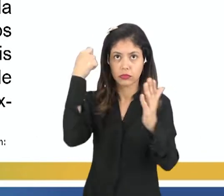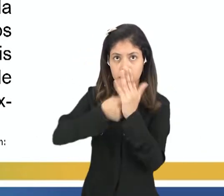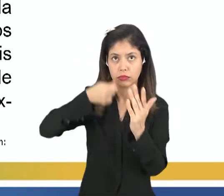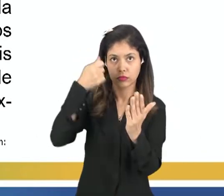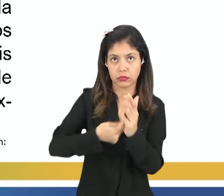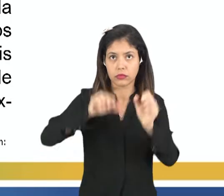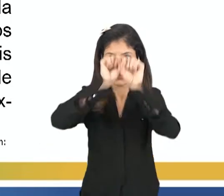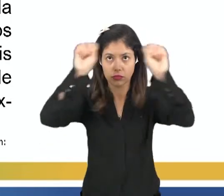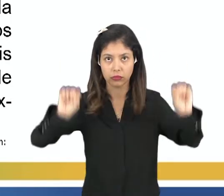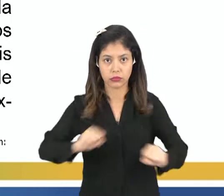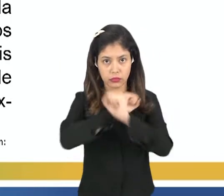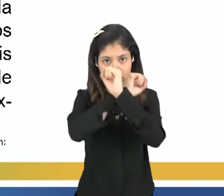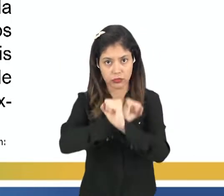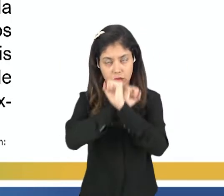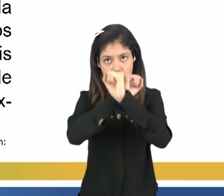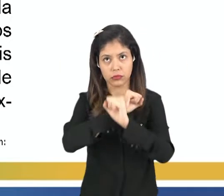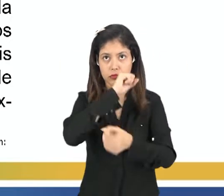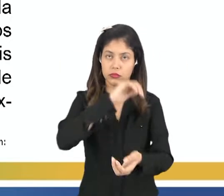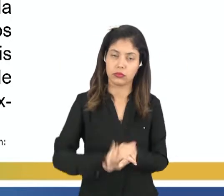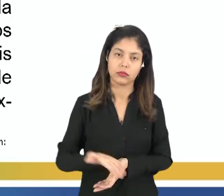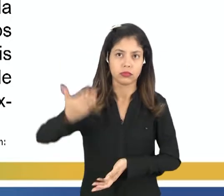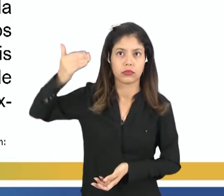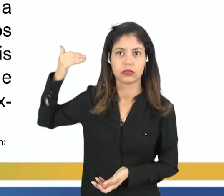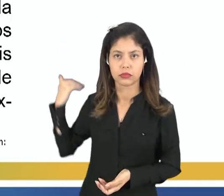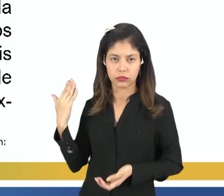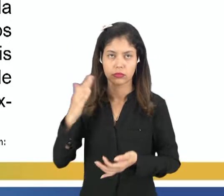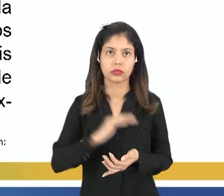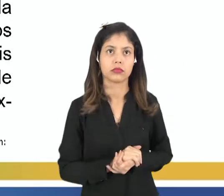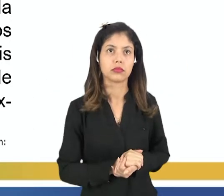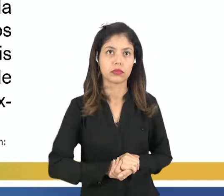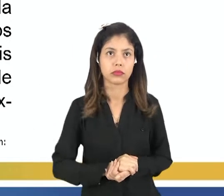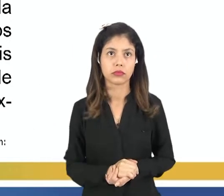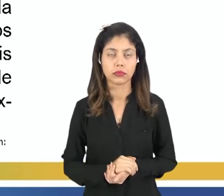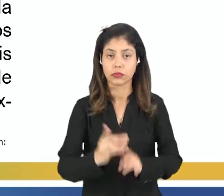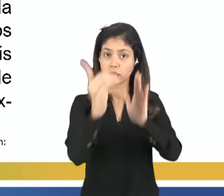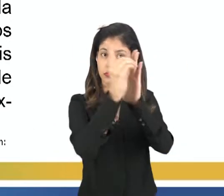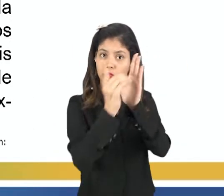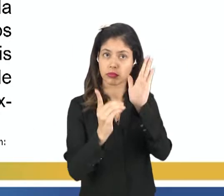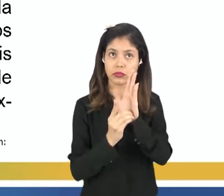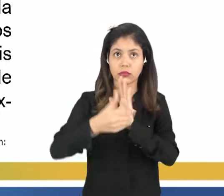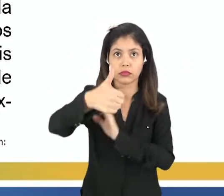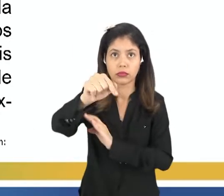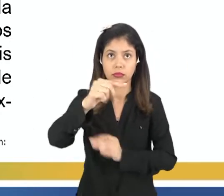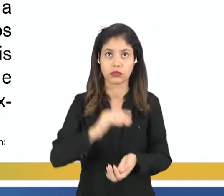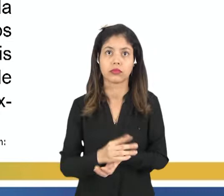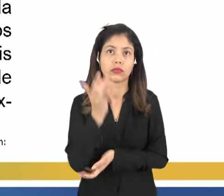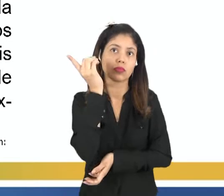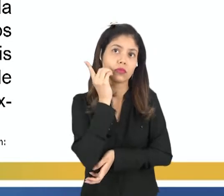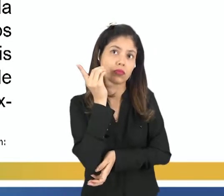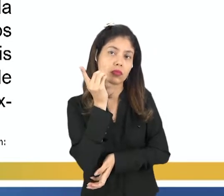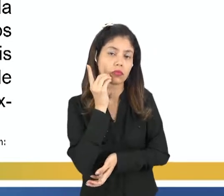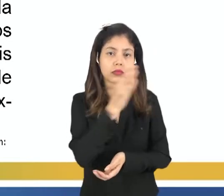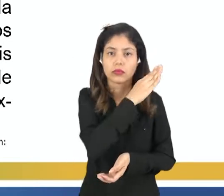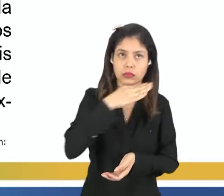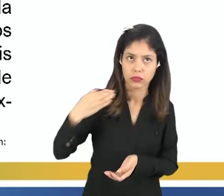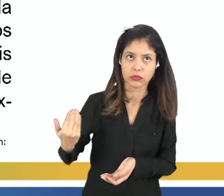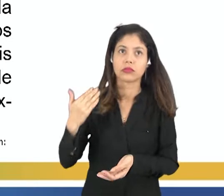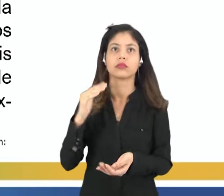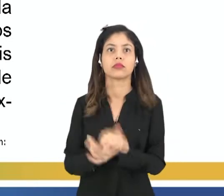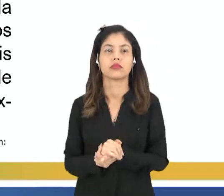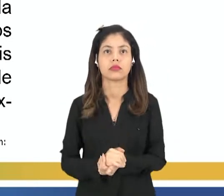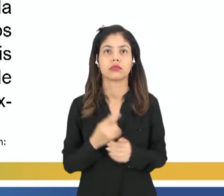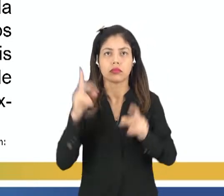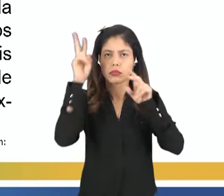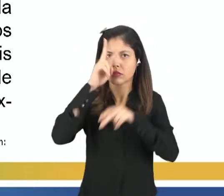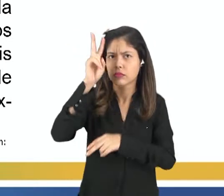na resistência contra o sistema escravagista da época. Desde a década de 70, a data do seu falecimento